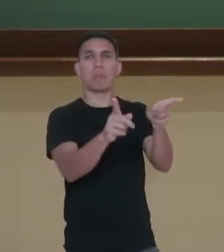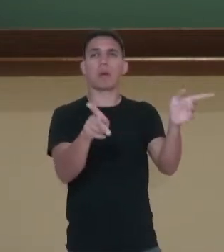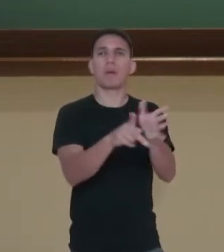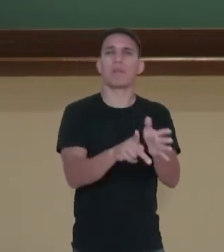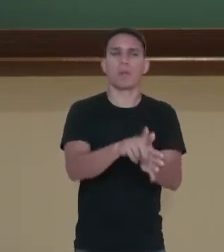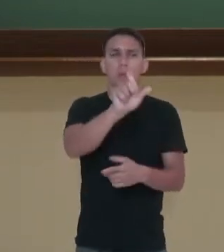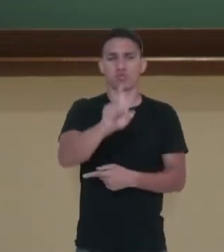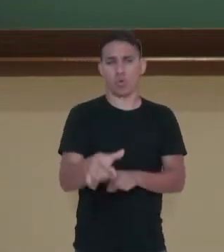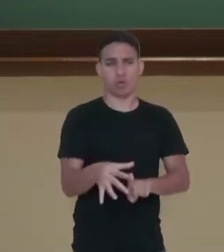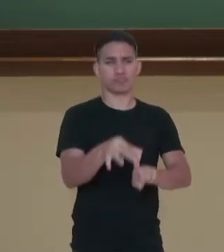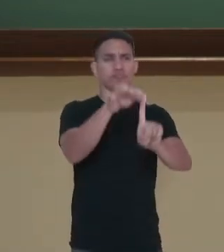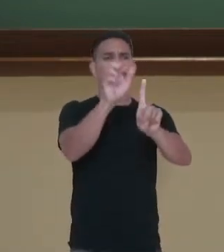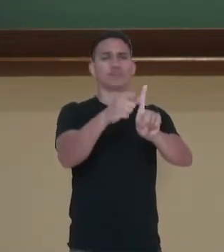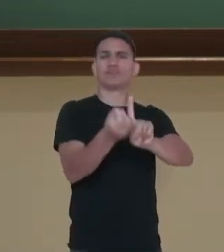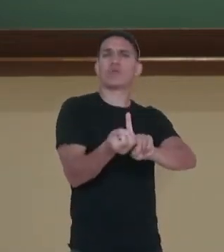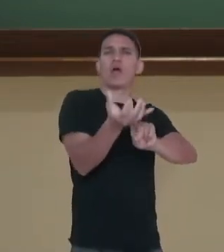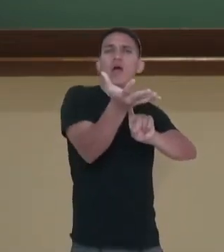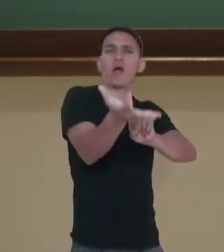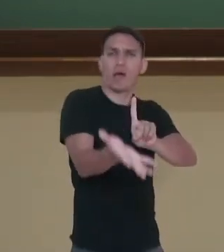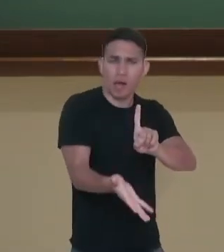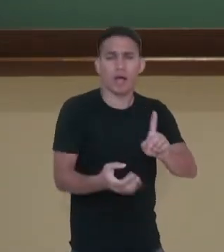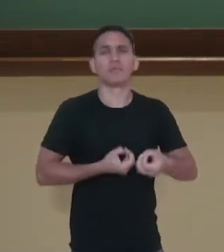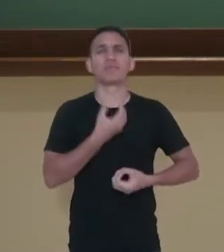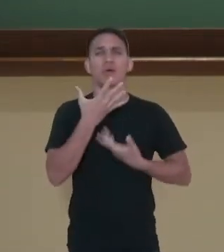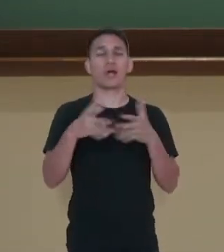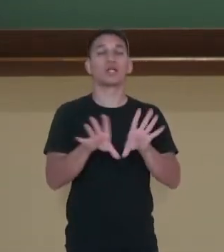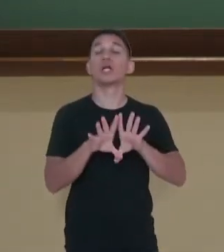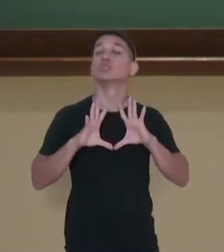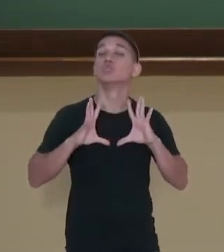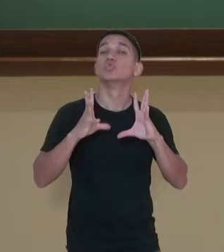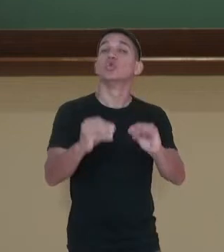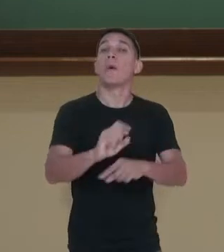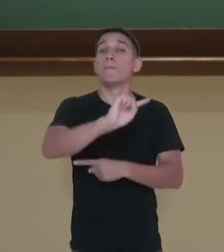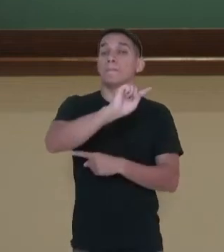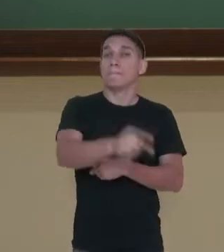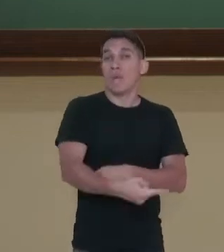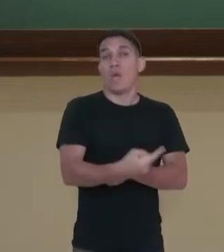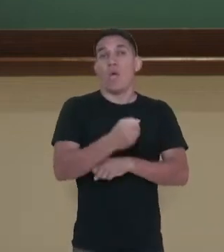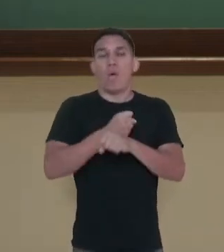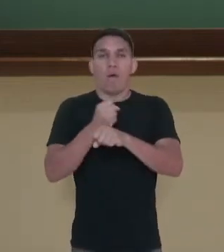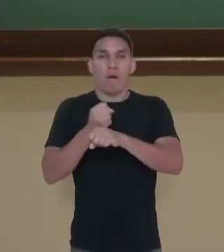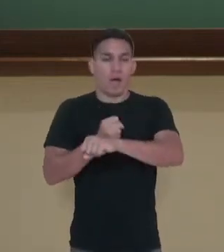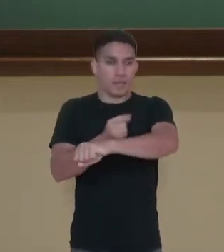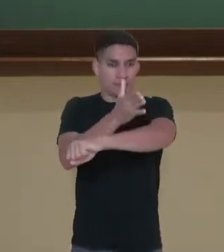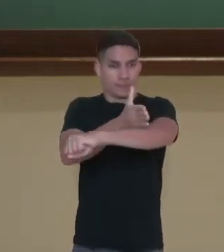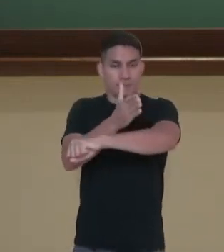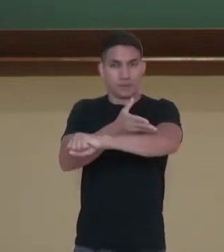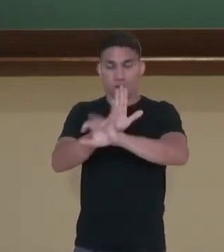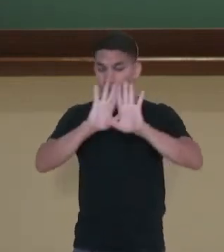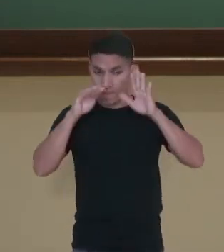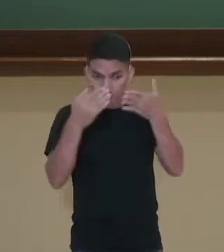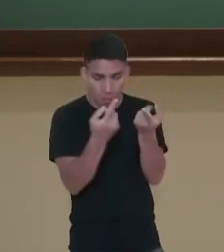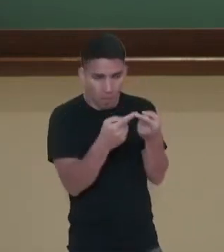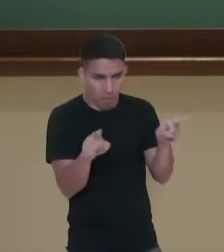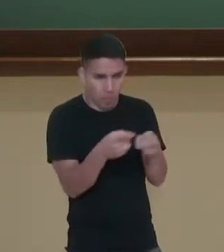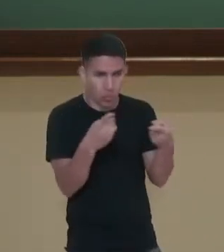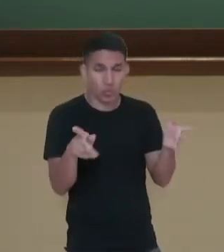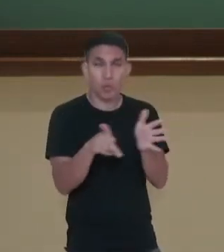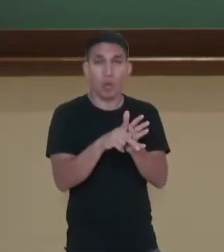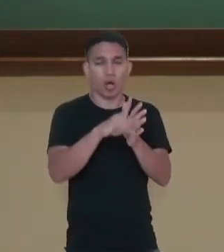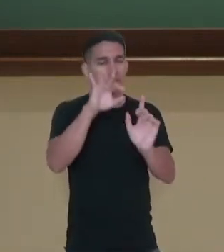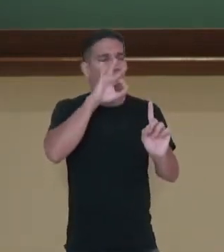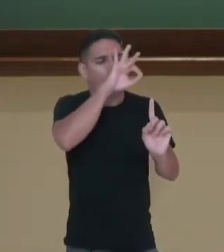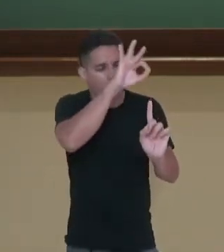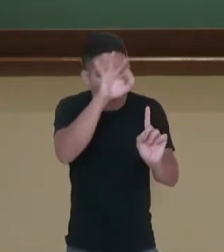madrigais. Todos os 1000 anos da Idade Média são músicas voltadas mais para o sagrado, pensando músicas de